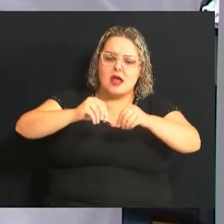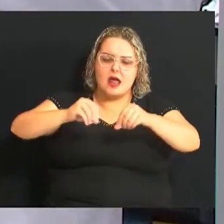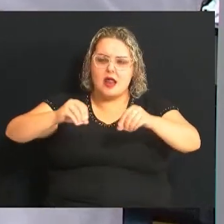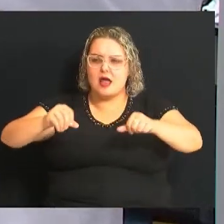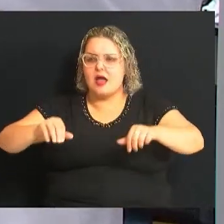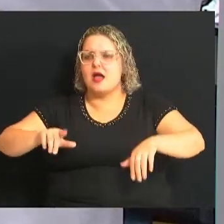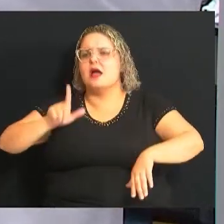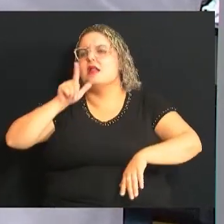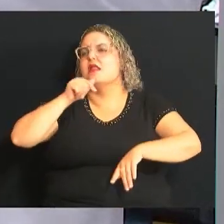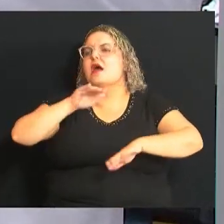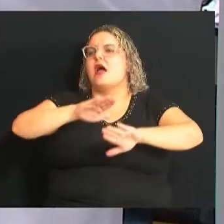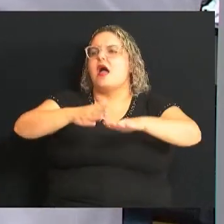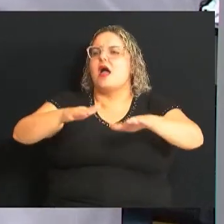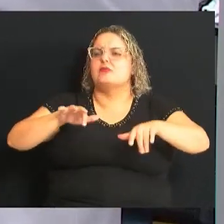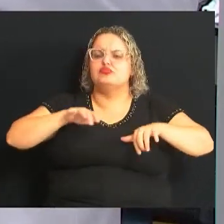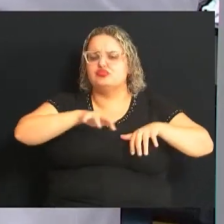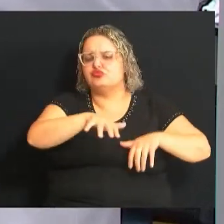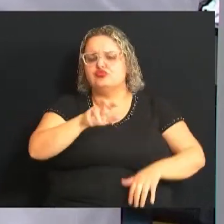na água.